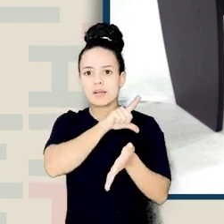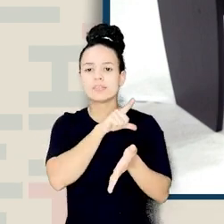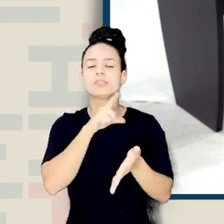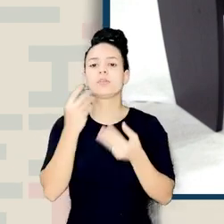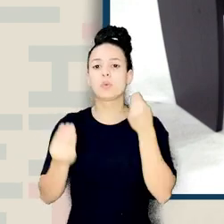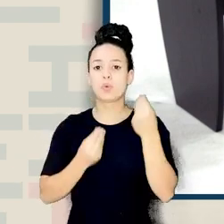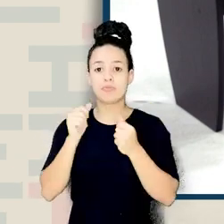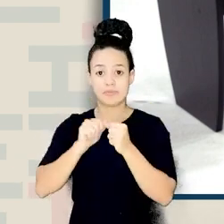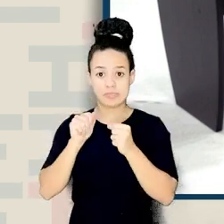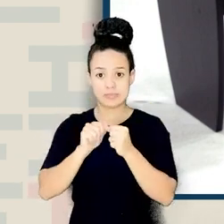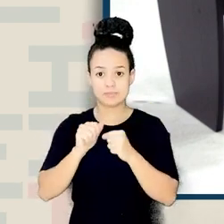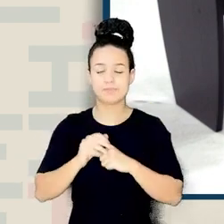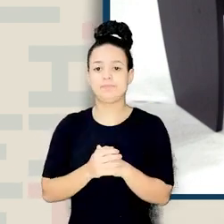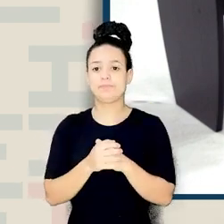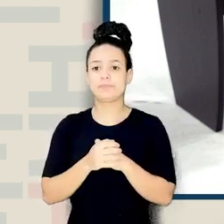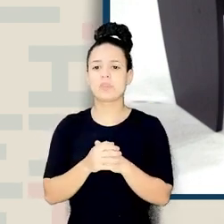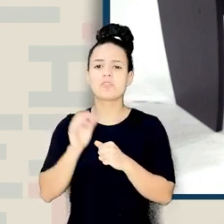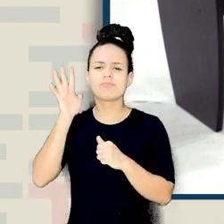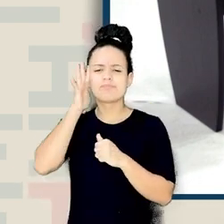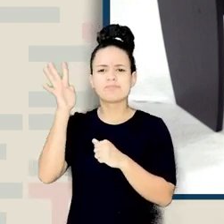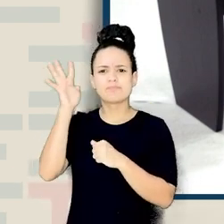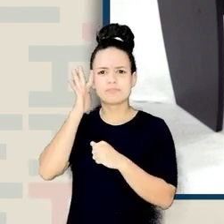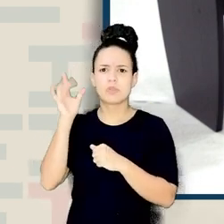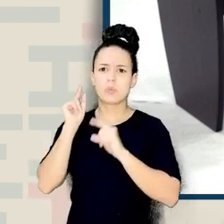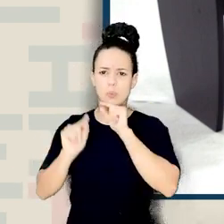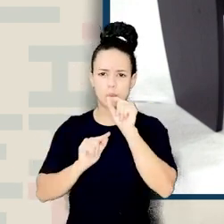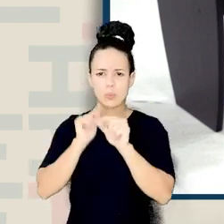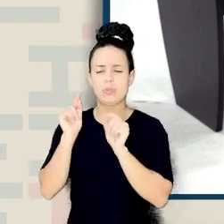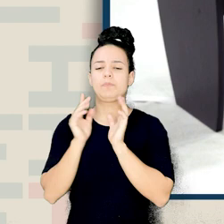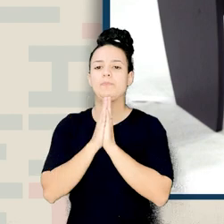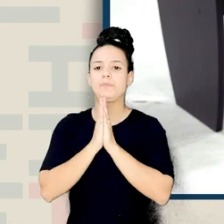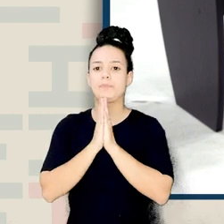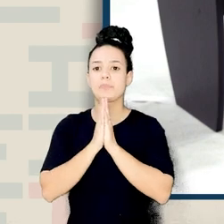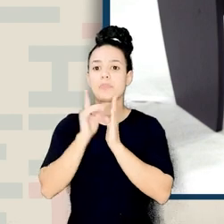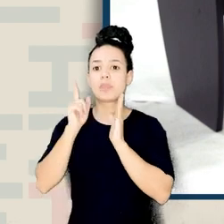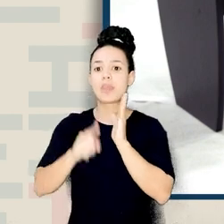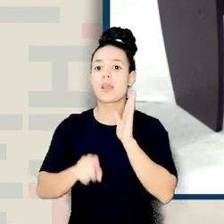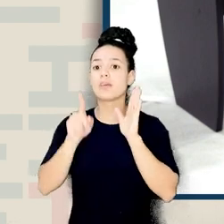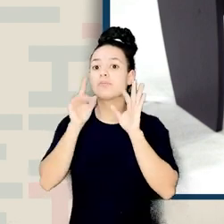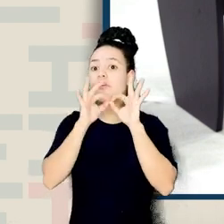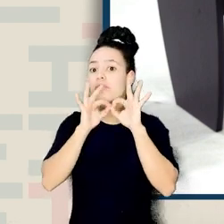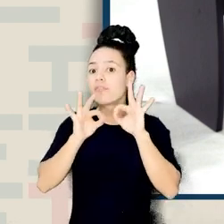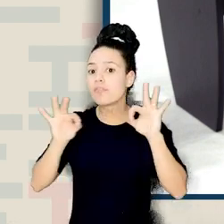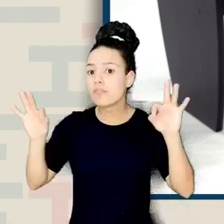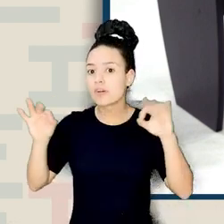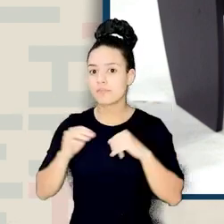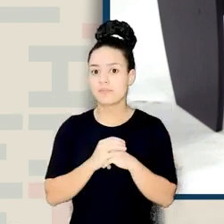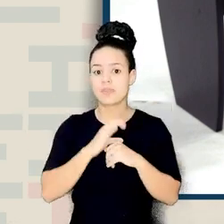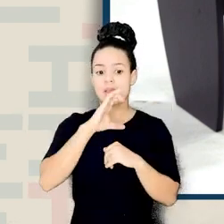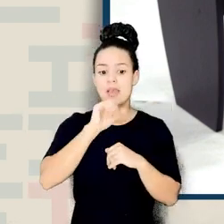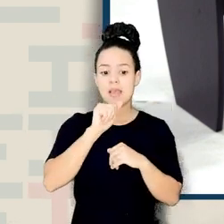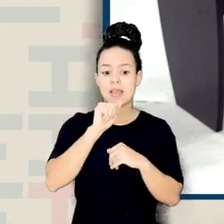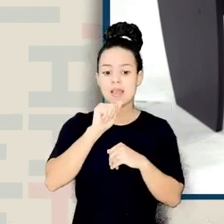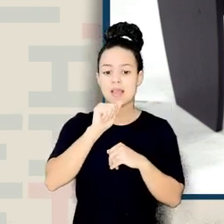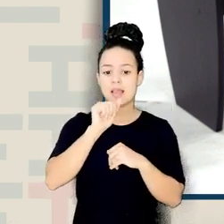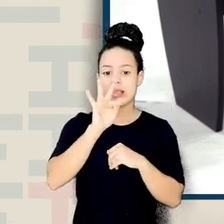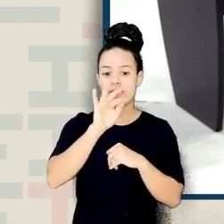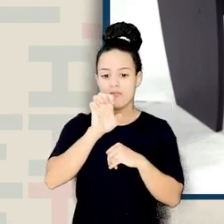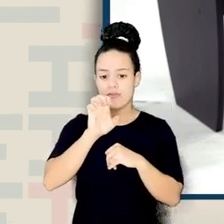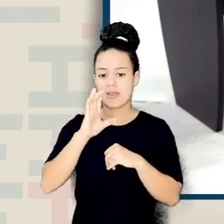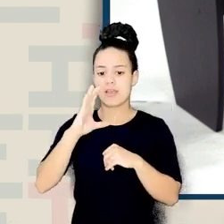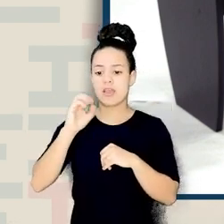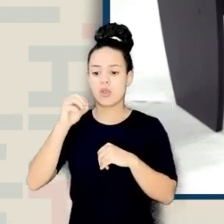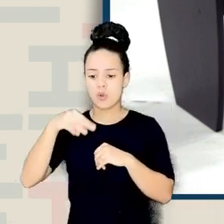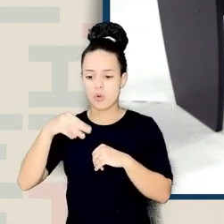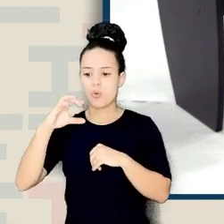dessa seguinte forma. Vamos pensar nessa seguinte oralidade. Café com pão,